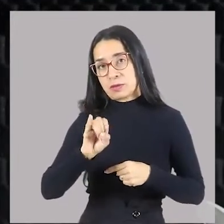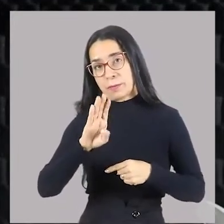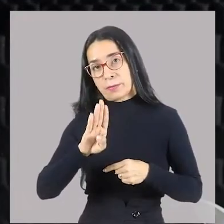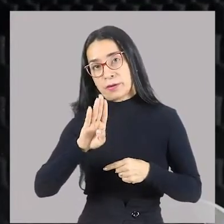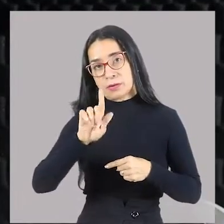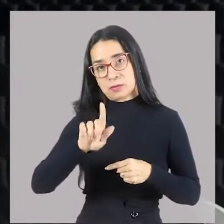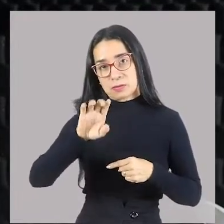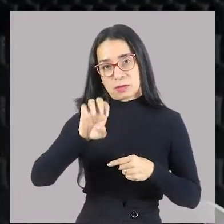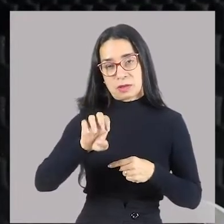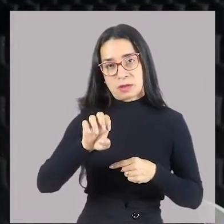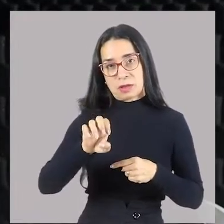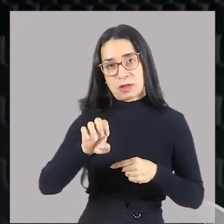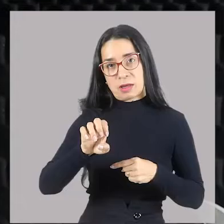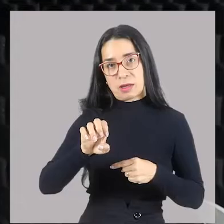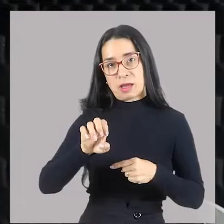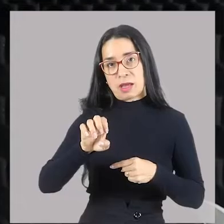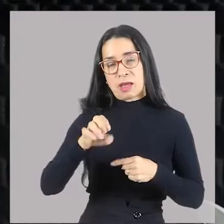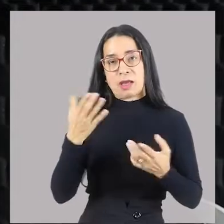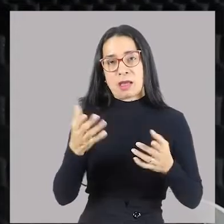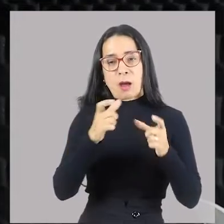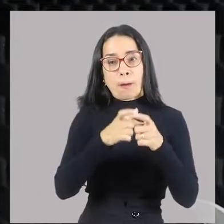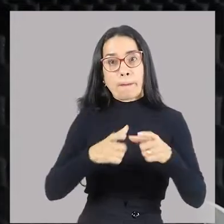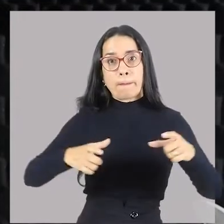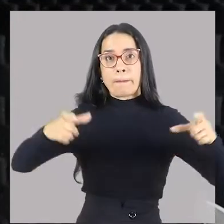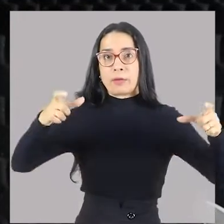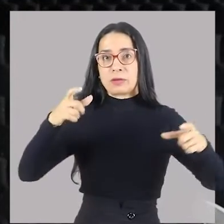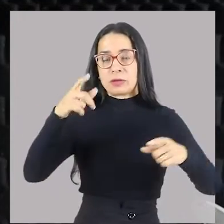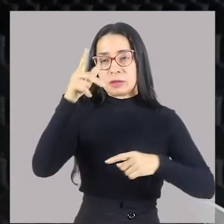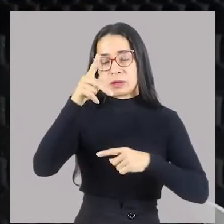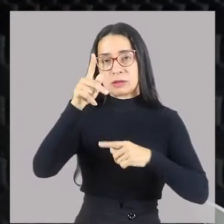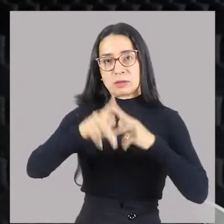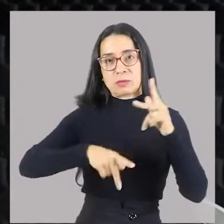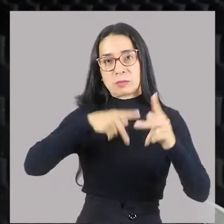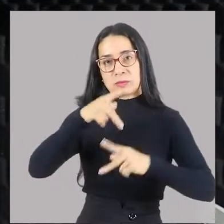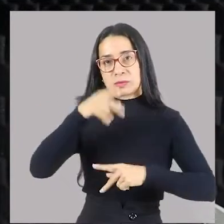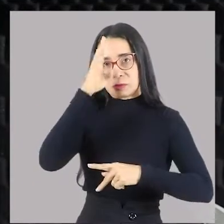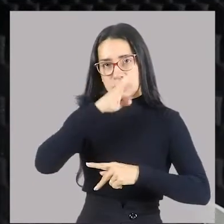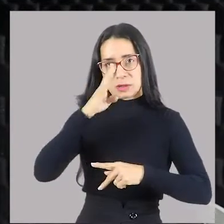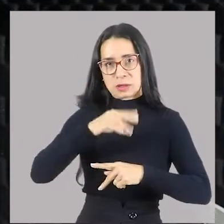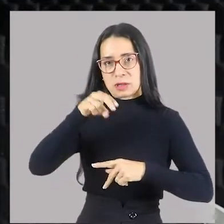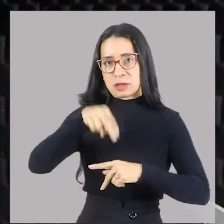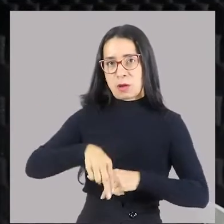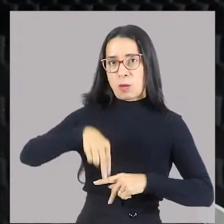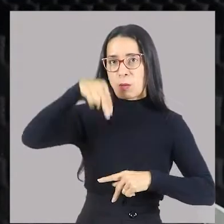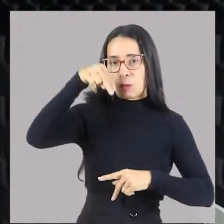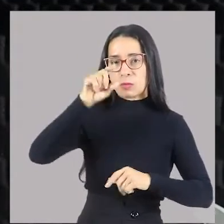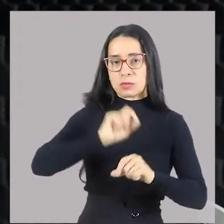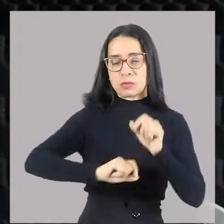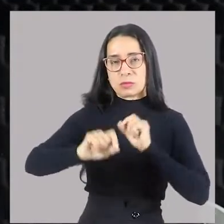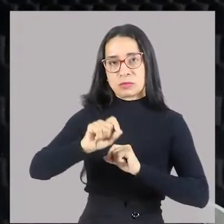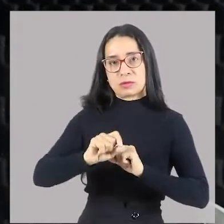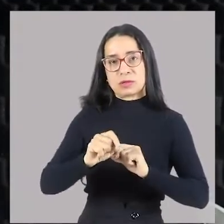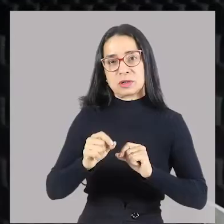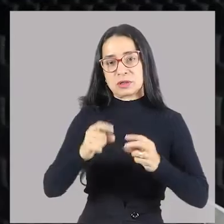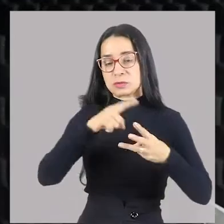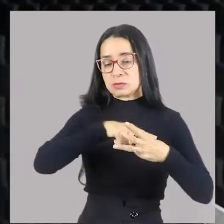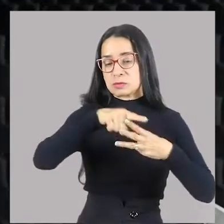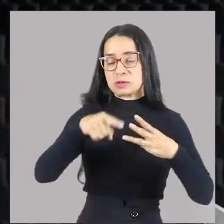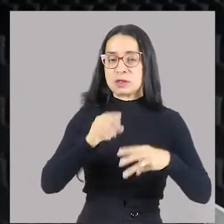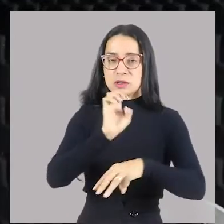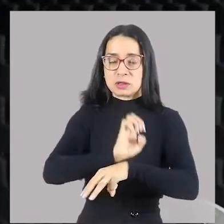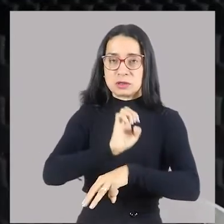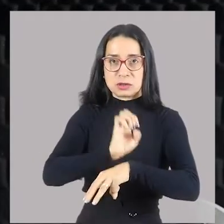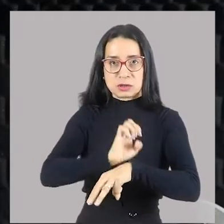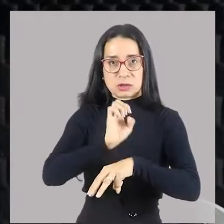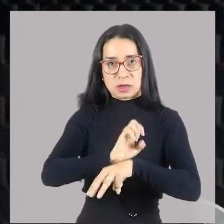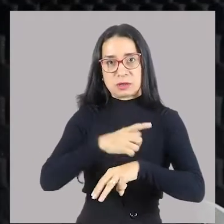predomínio da população brasileira, né? O Nordeste aí, uma população negra, os 3 estados no território